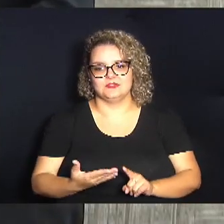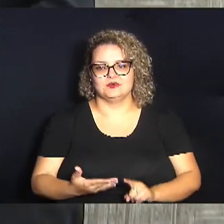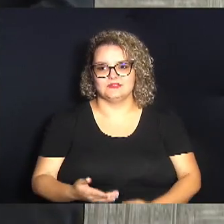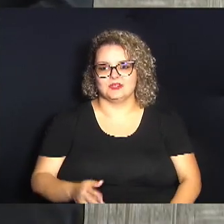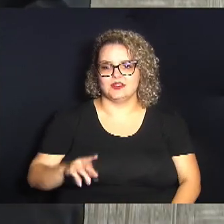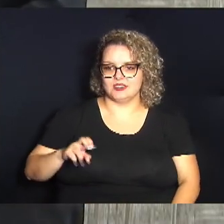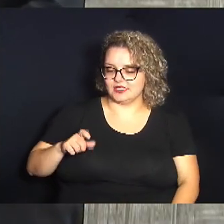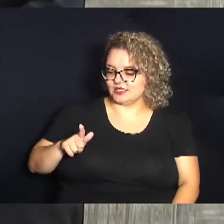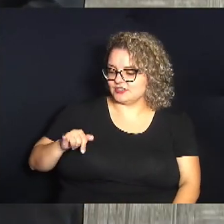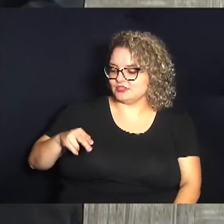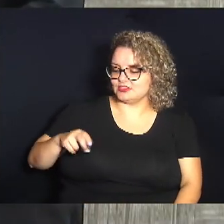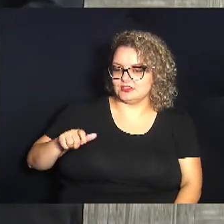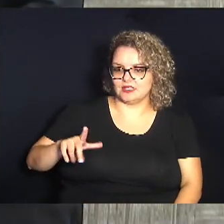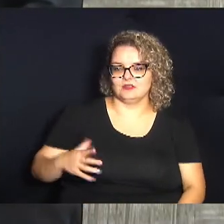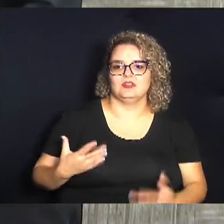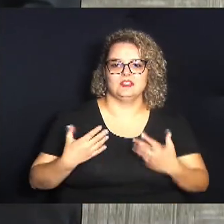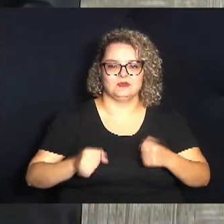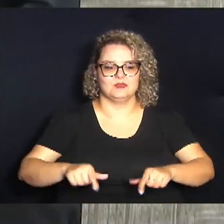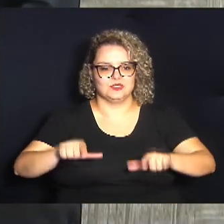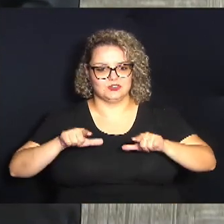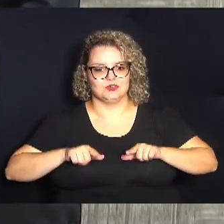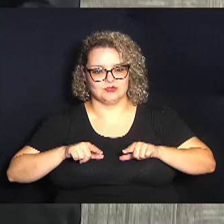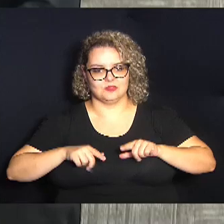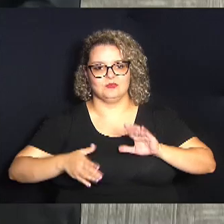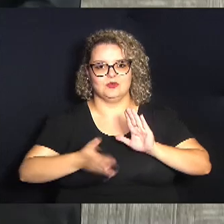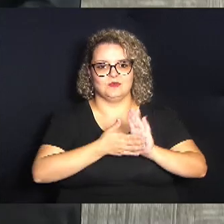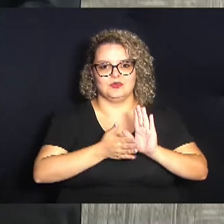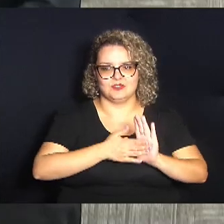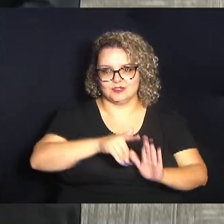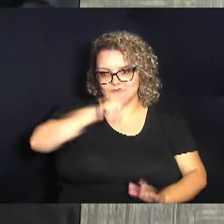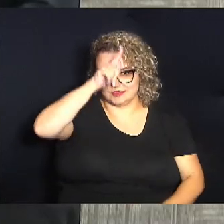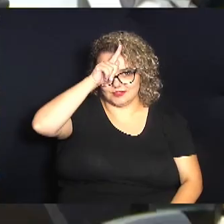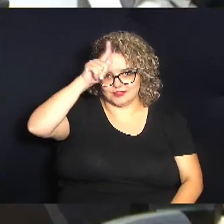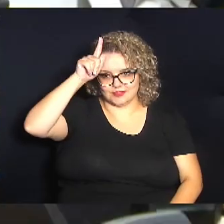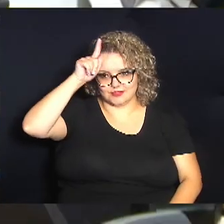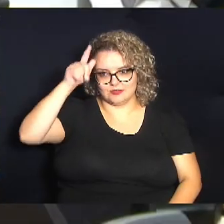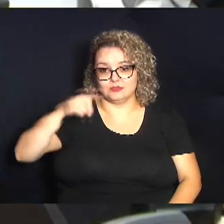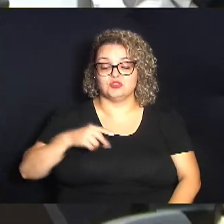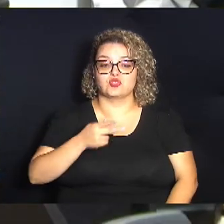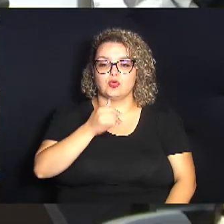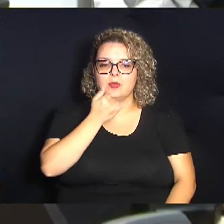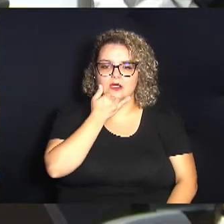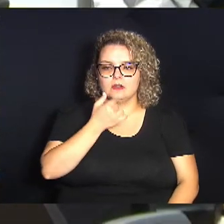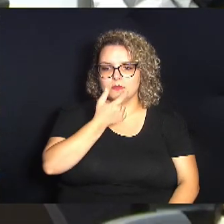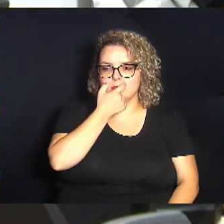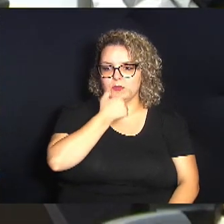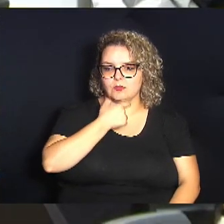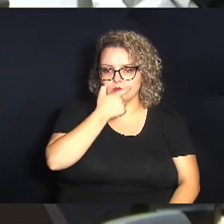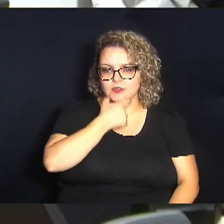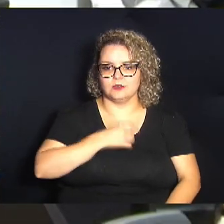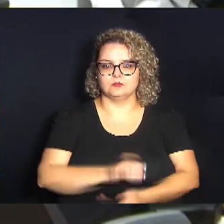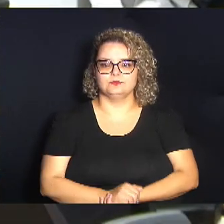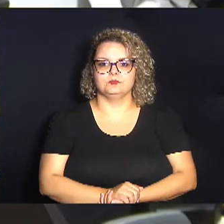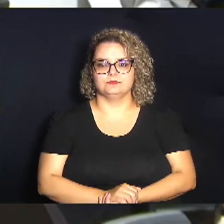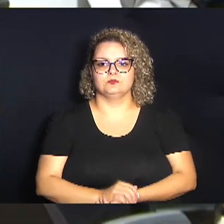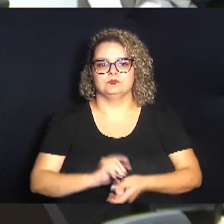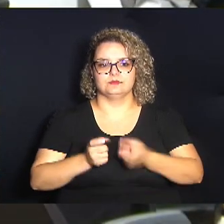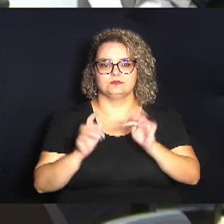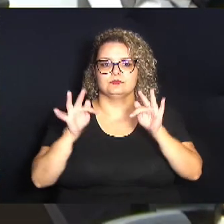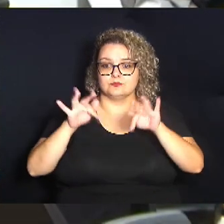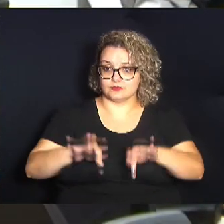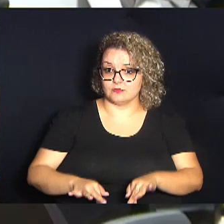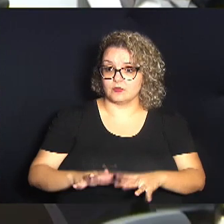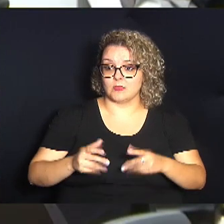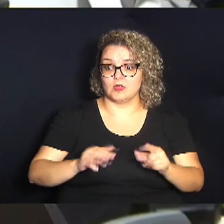Reginaldo Rodrigues Marques recebeu o diploma por proposição do vereador Marrom Cunha. No final da reunião solene, todos os homenageados